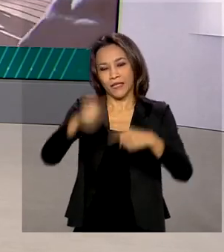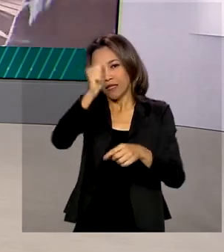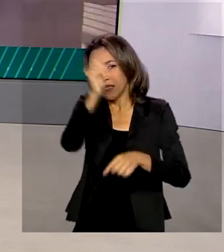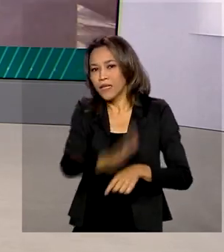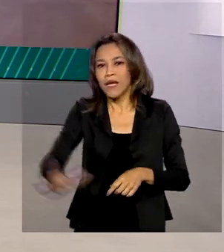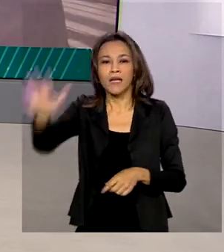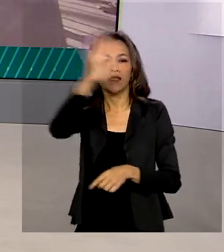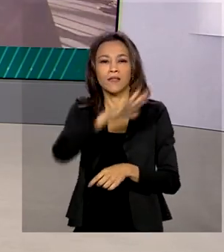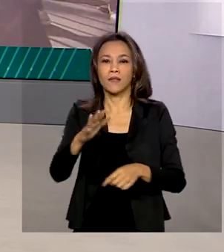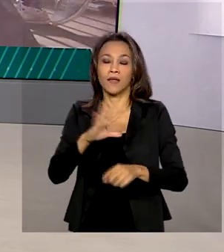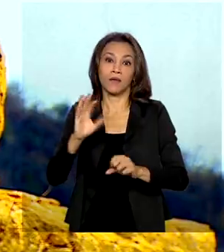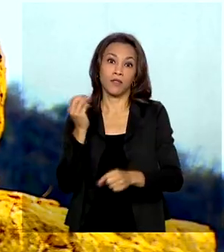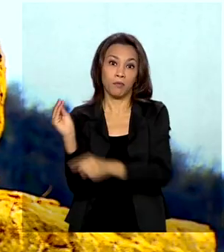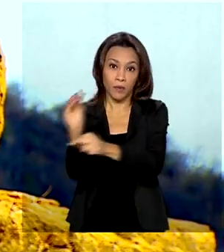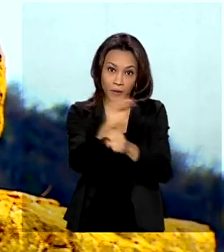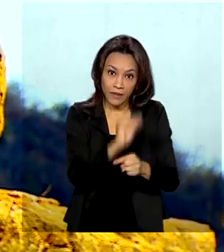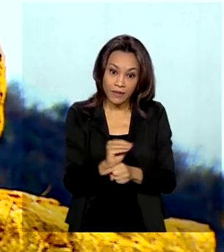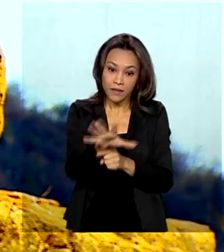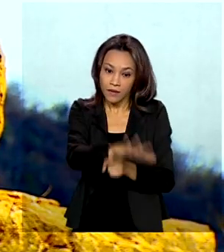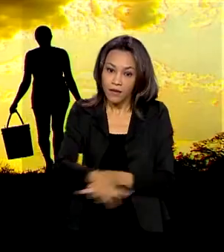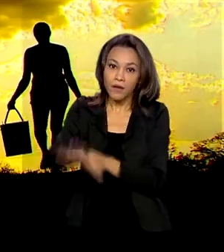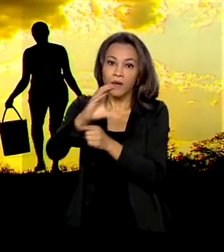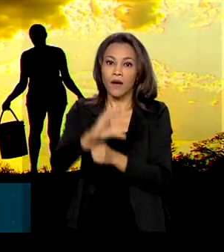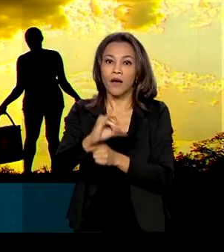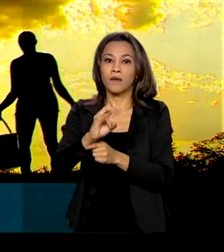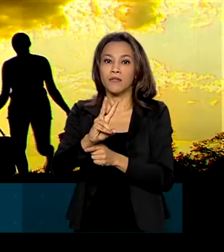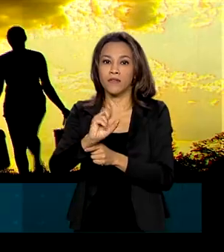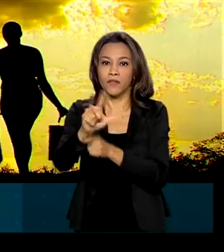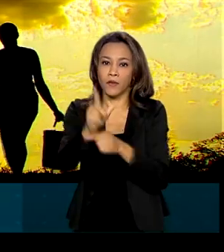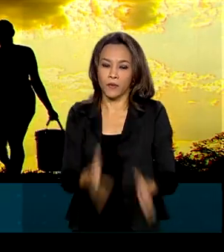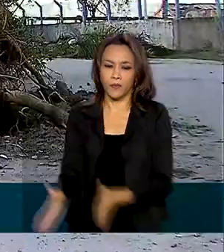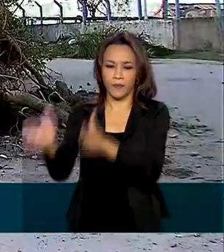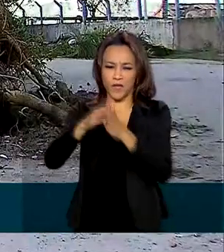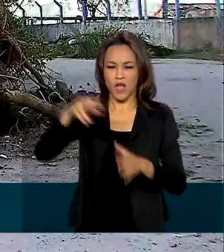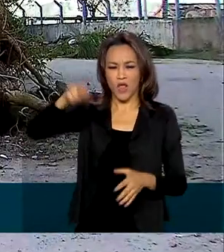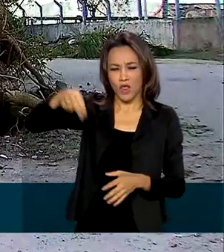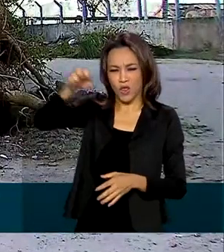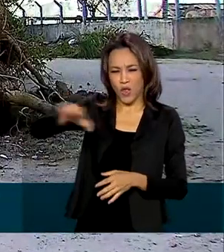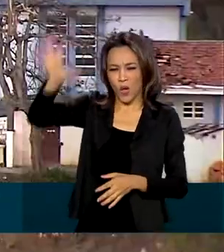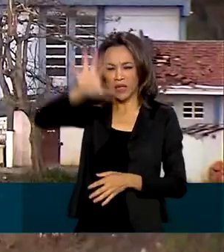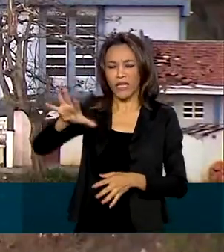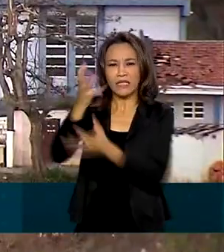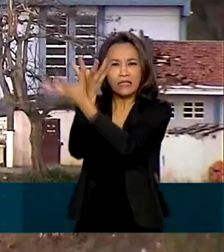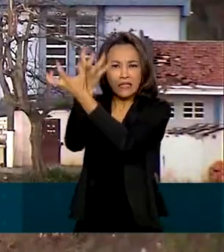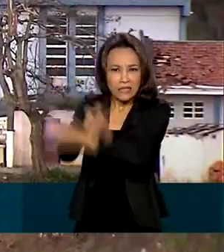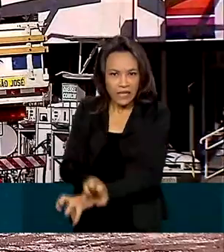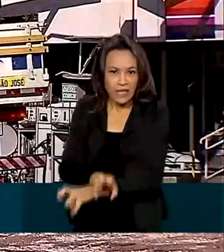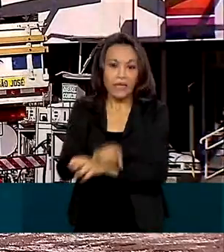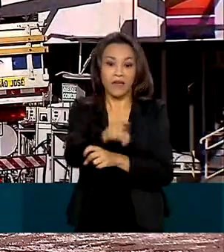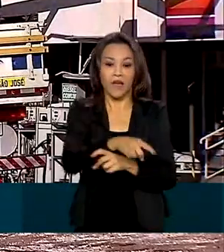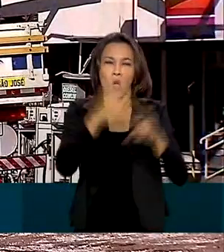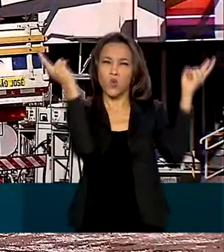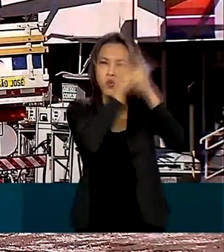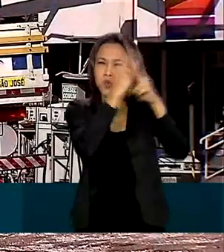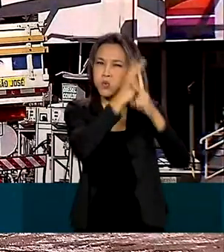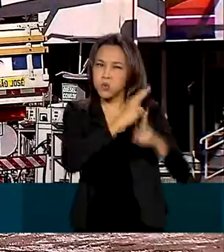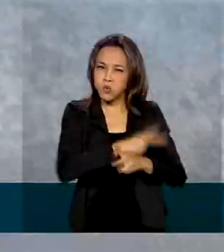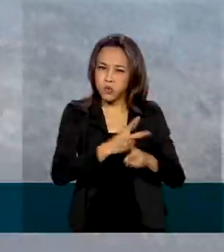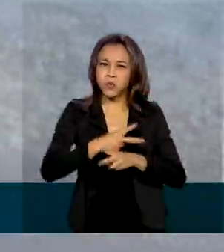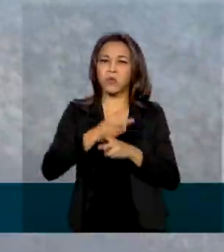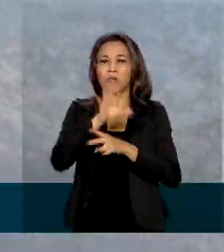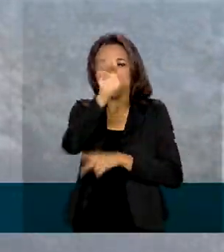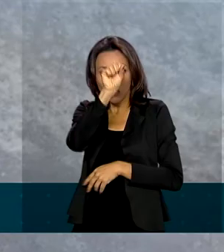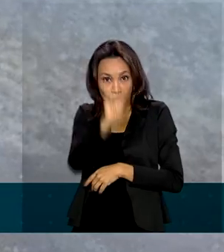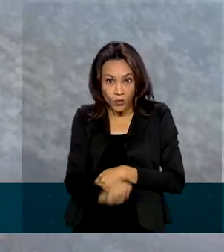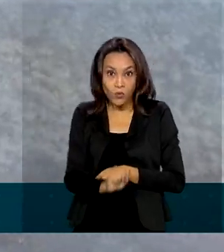Defesa Civil. Seca na região nordeste, estiagem, vendaval e tempestade no sul,